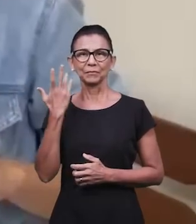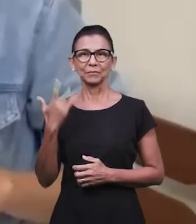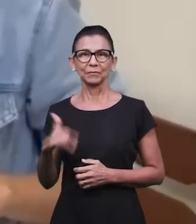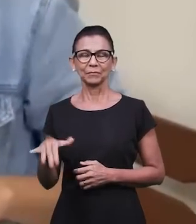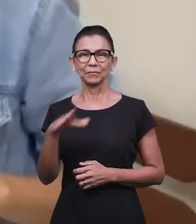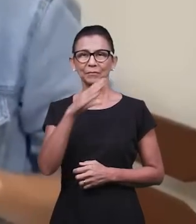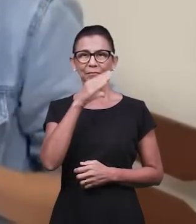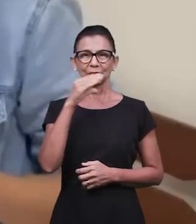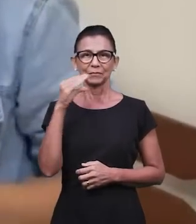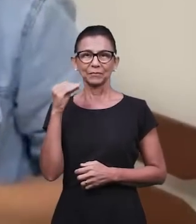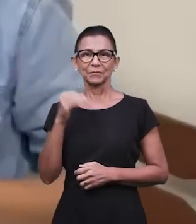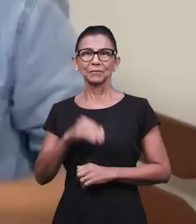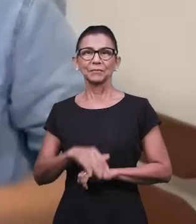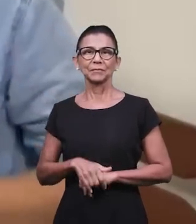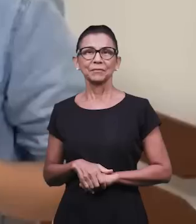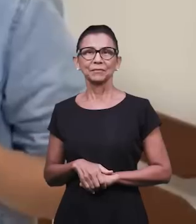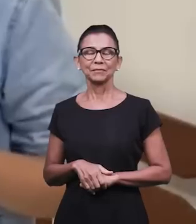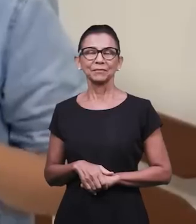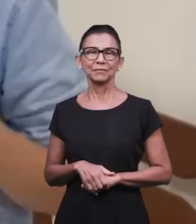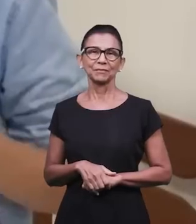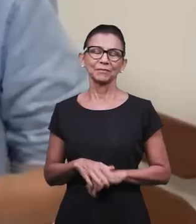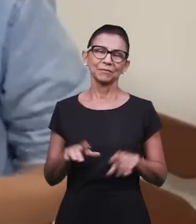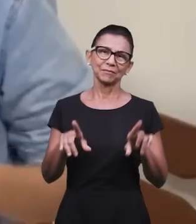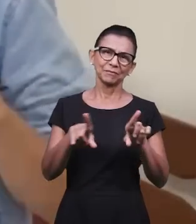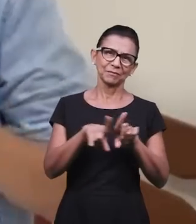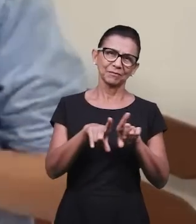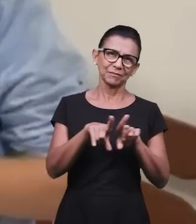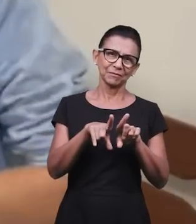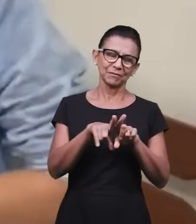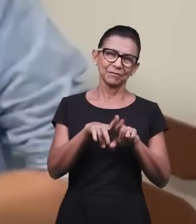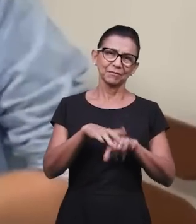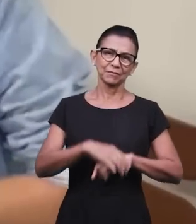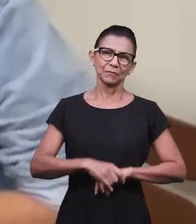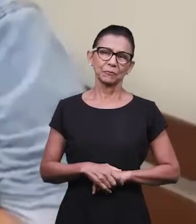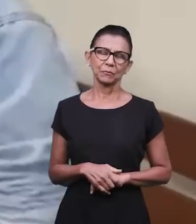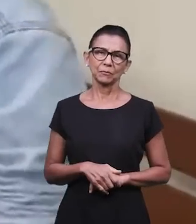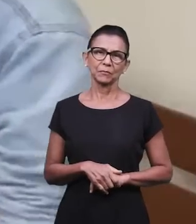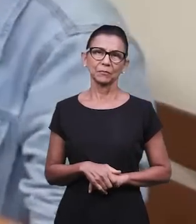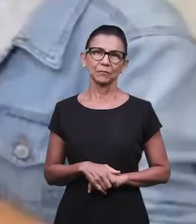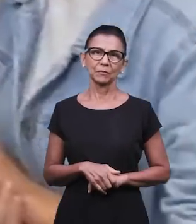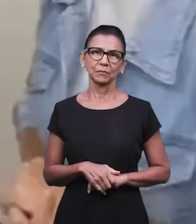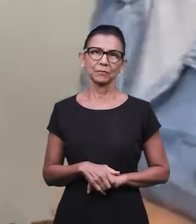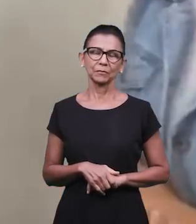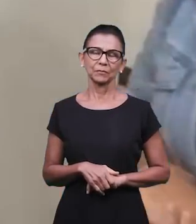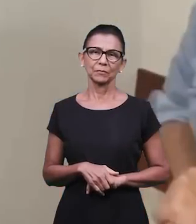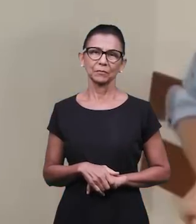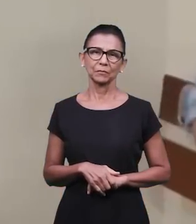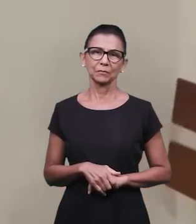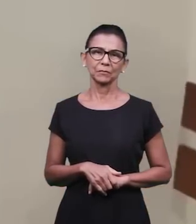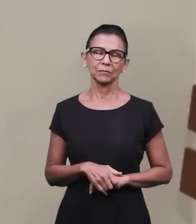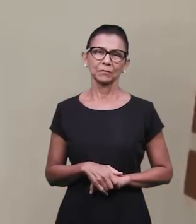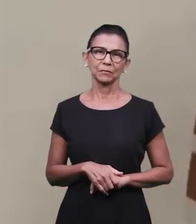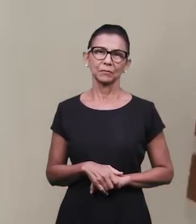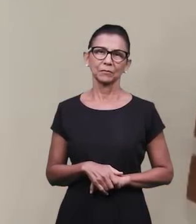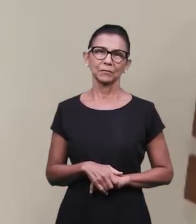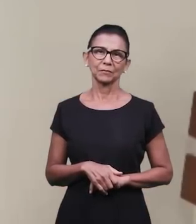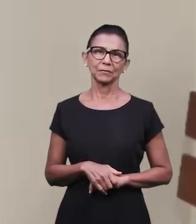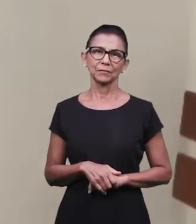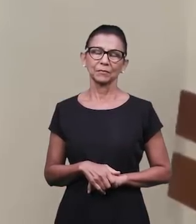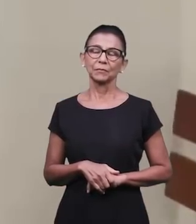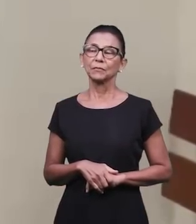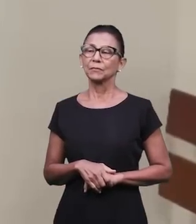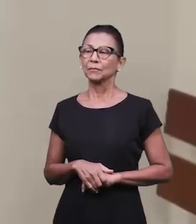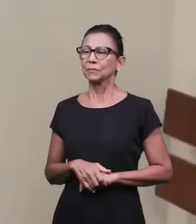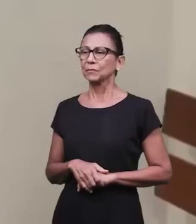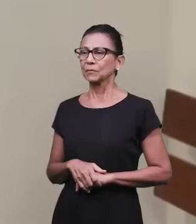crianças intermediárias e adolescentes numa escola bilíngue aqui em São Luís, Maranhão. Amém. Foi uma grande